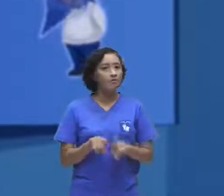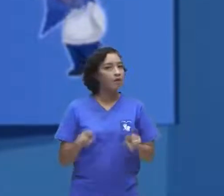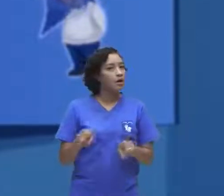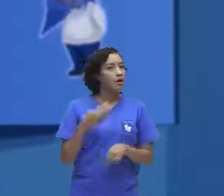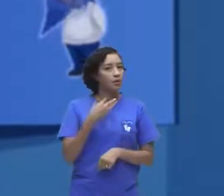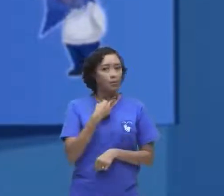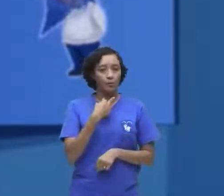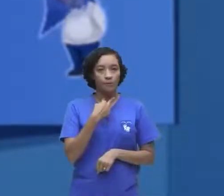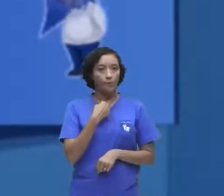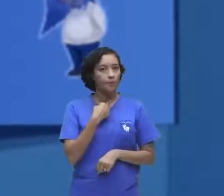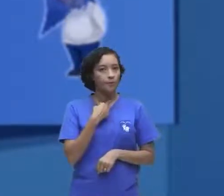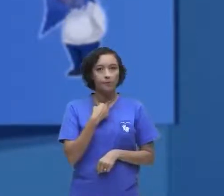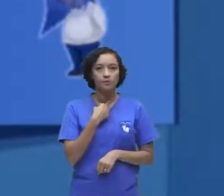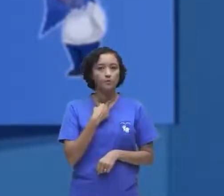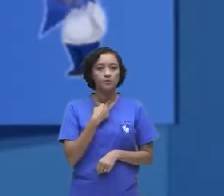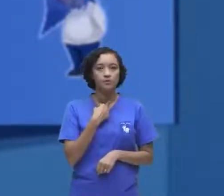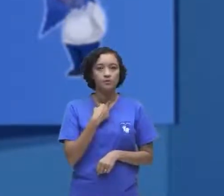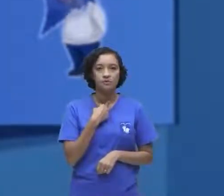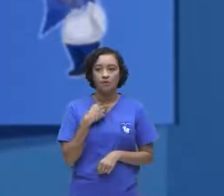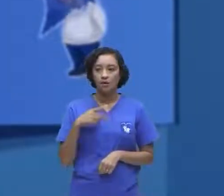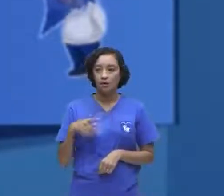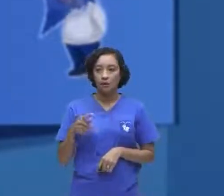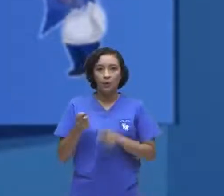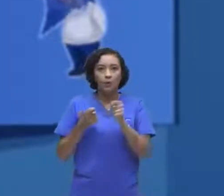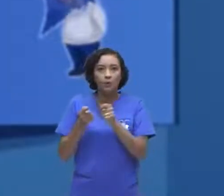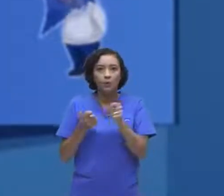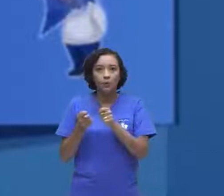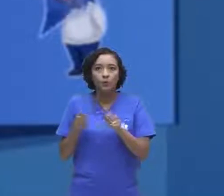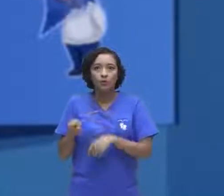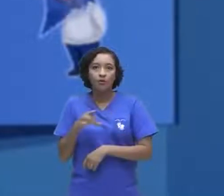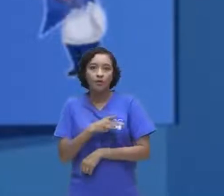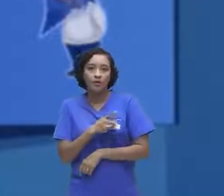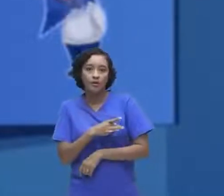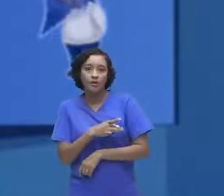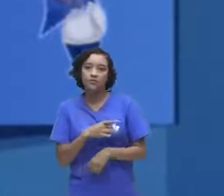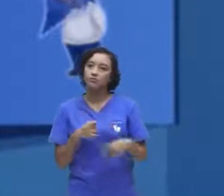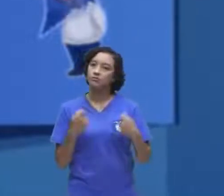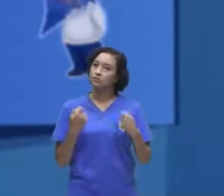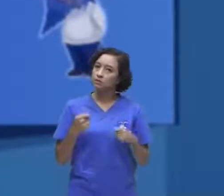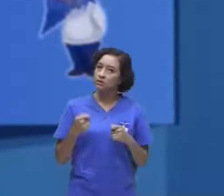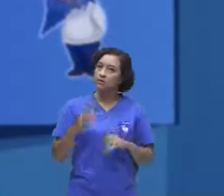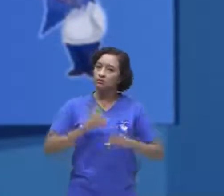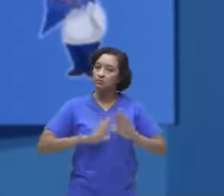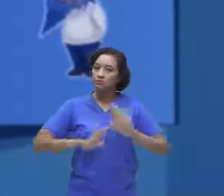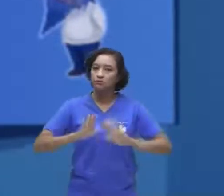deixar, como eu falei para você, tomar conta. A gente está com medo, mas a gente precisa